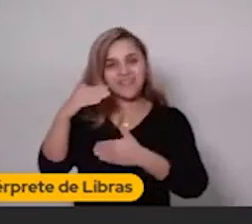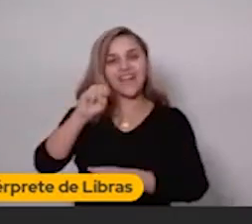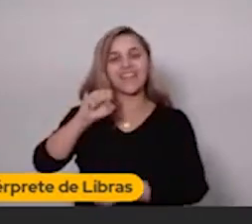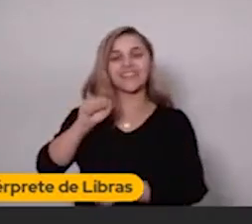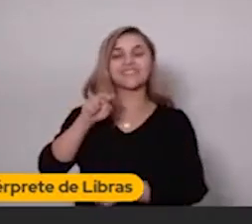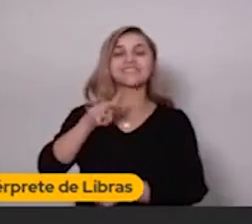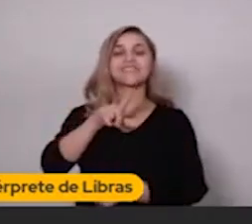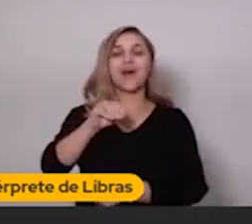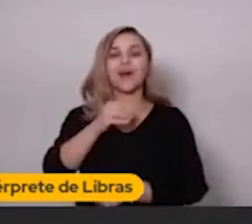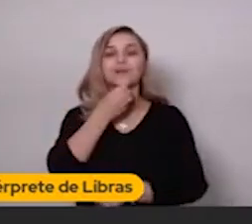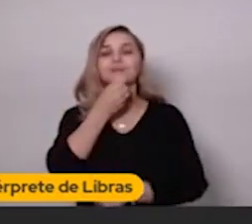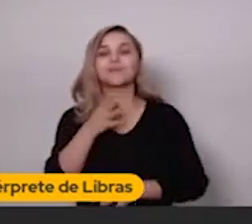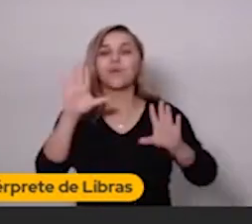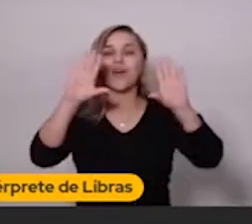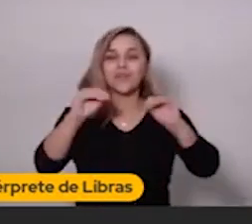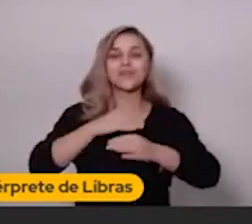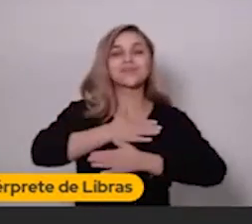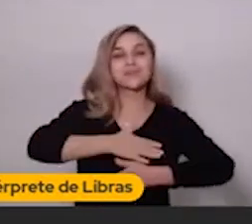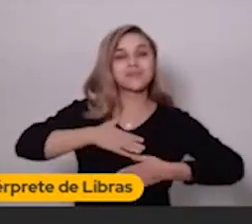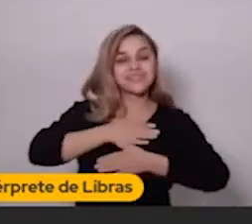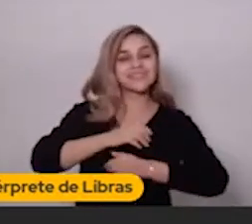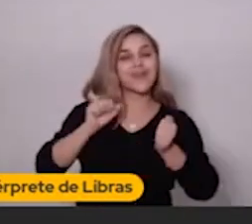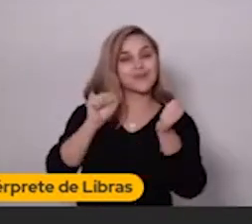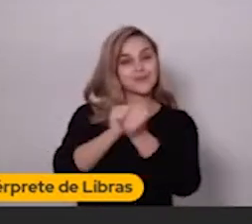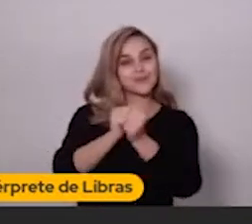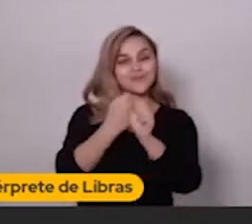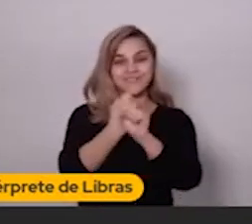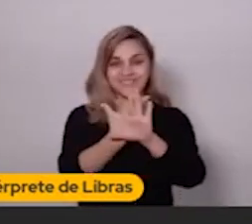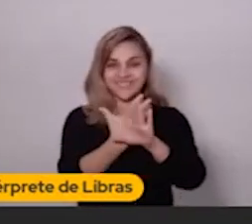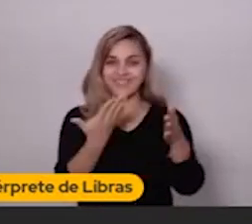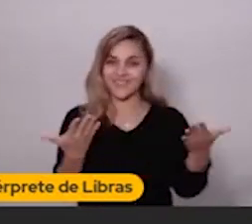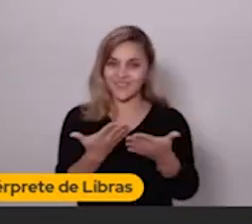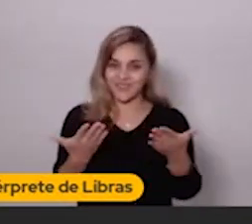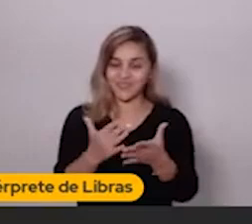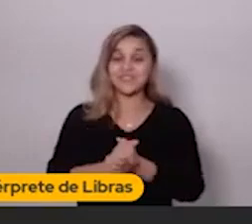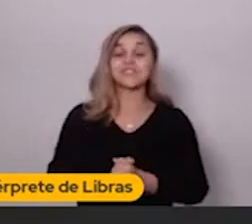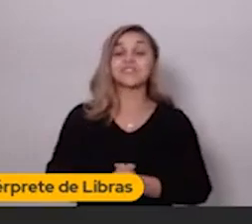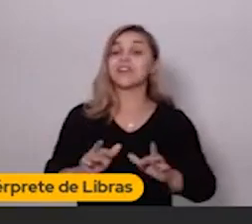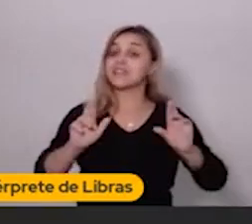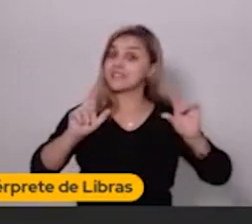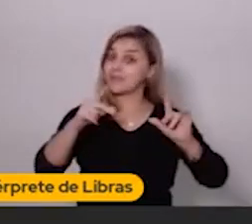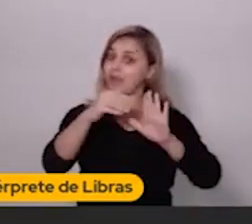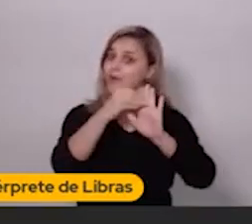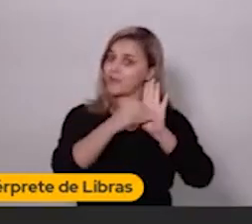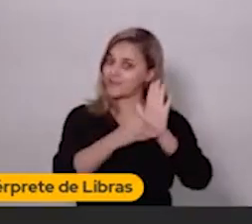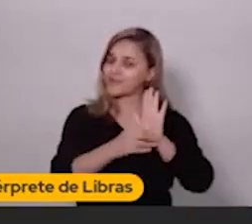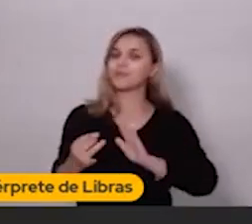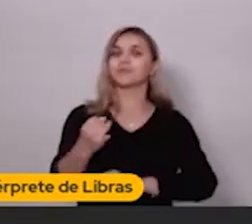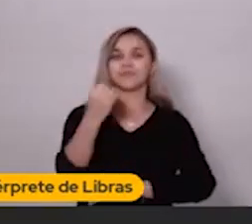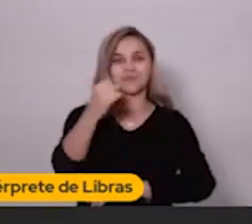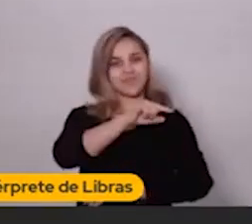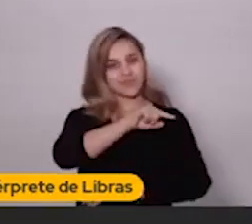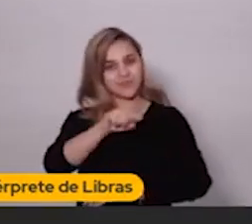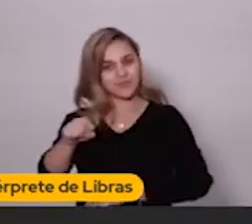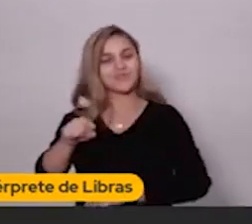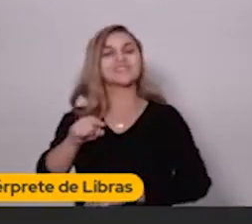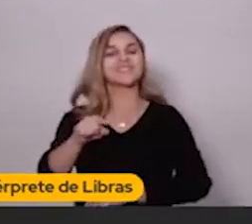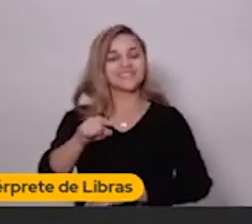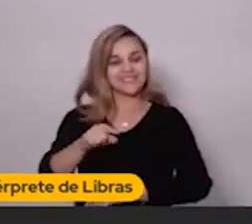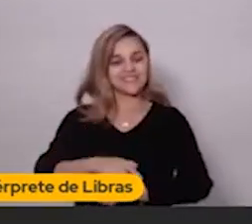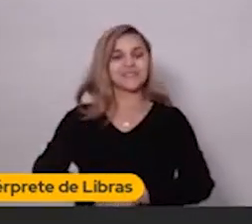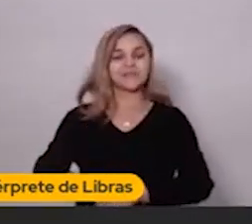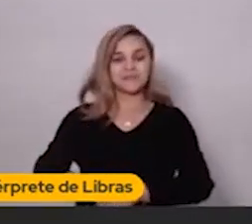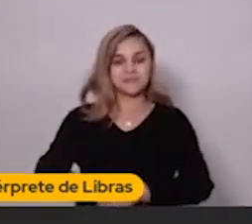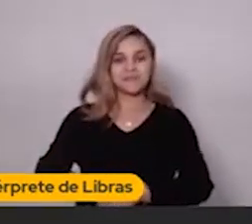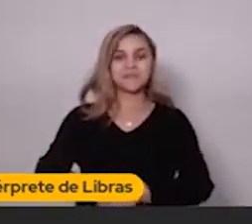Pessoal, boa noite, tudo bem? Prazer estar aqui com vocês hoje. Eu espero que esse conteúdo seja relevante de alguma maneira para vocês, assim como as grandes